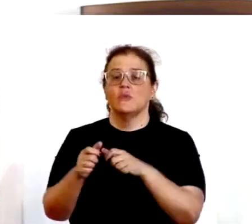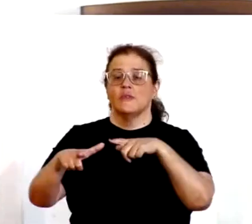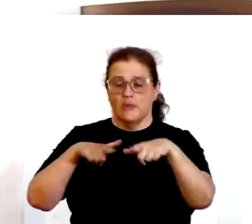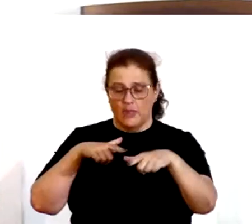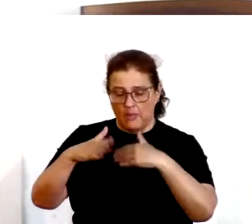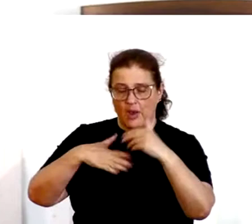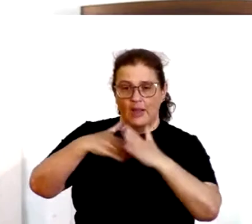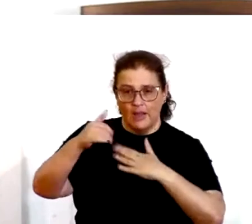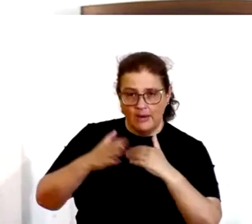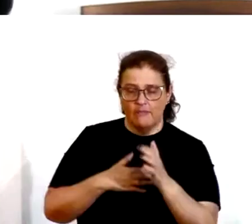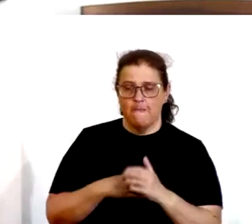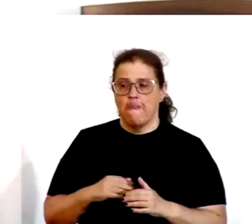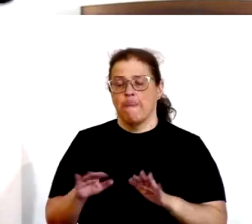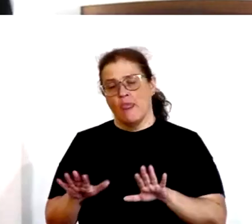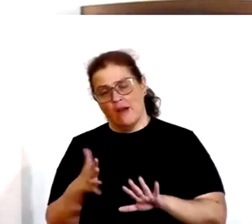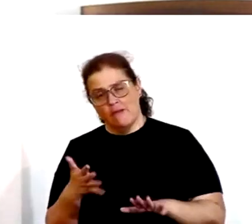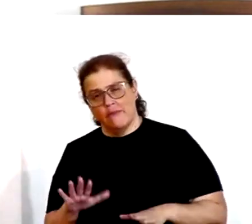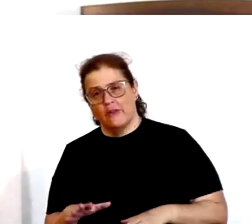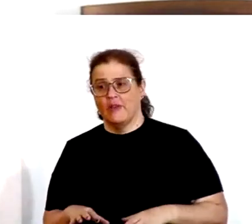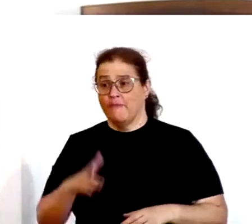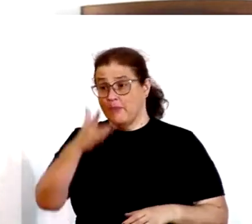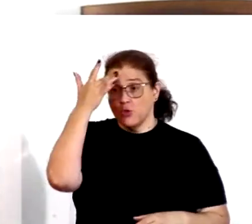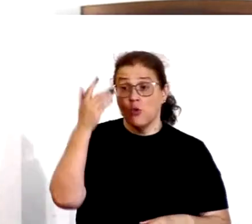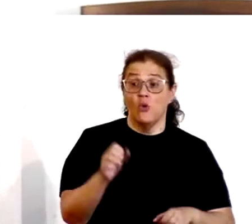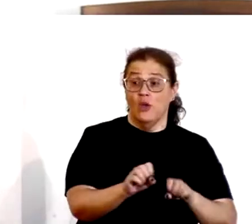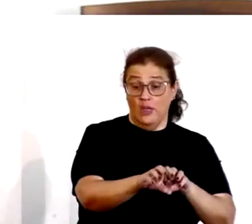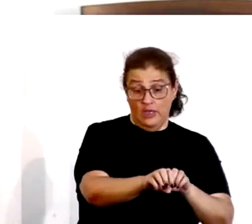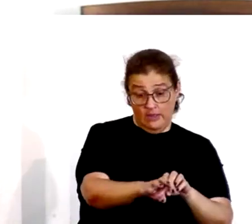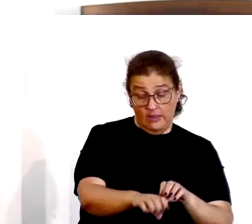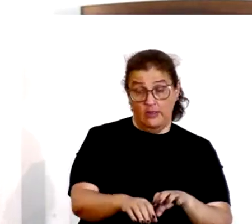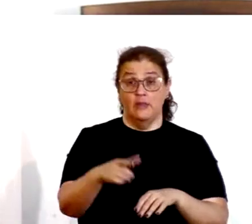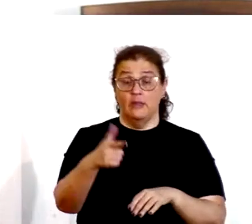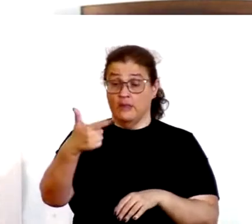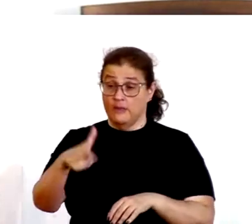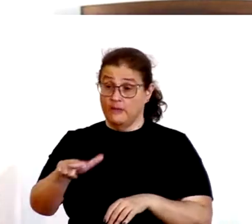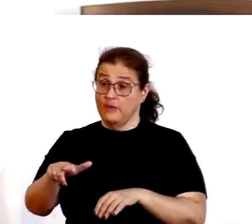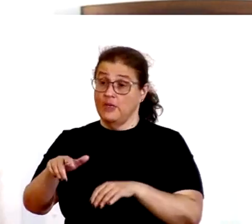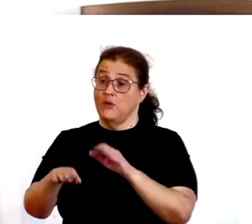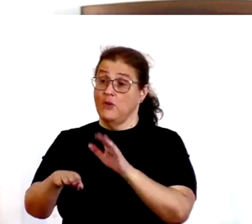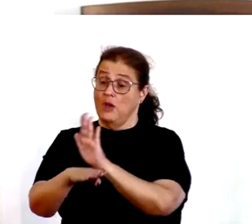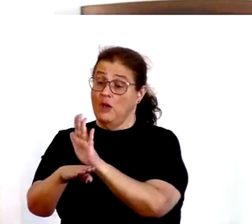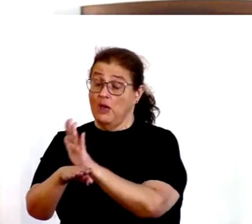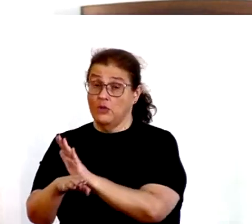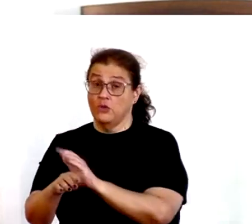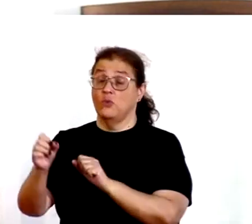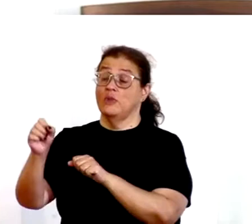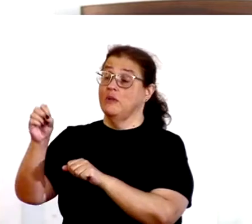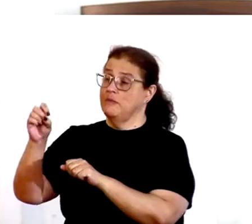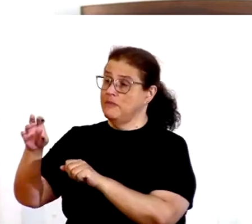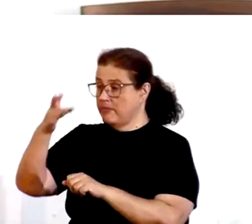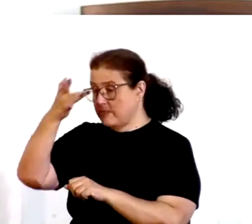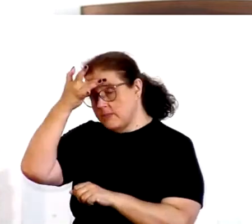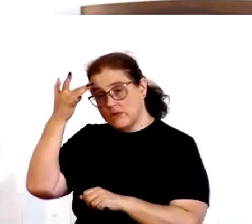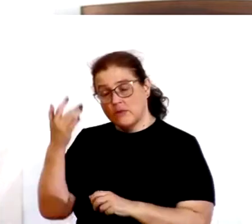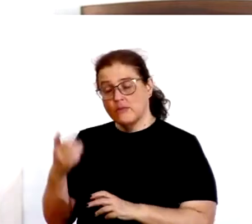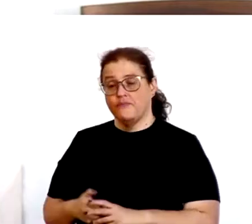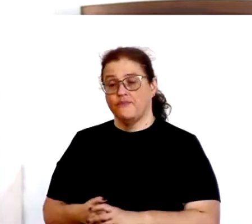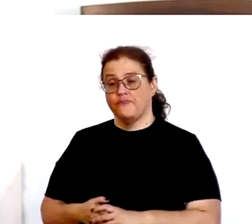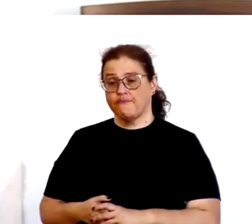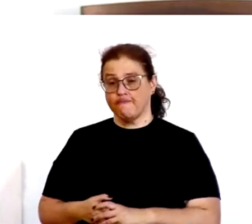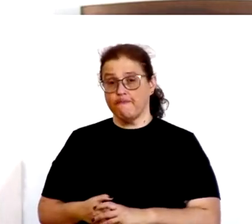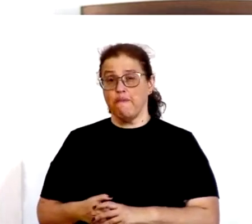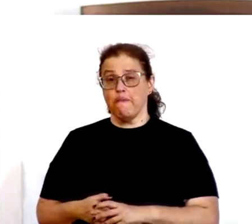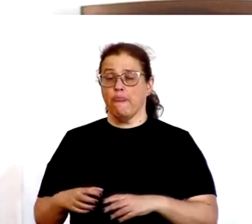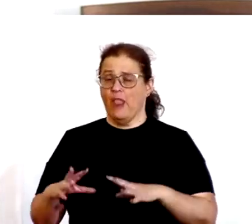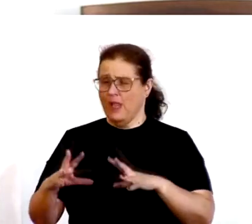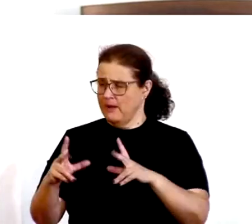recebem o dom de ensino. Esses que recebem o dom de ensino capacita os demais a exercer os seus dons na